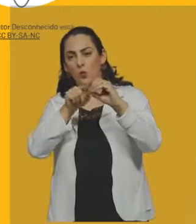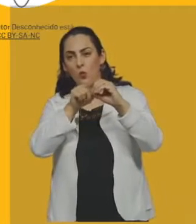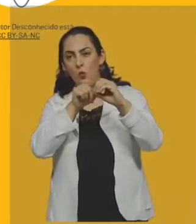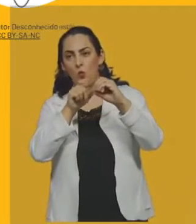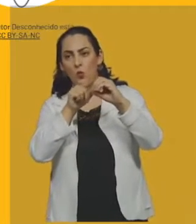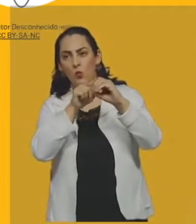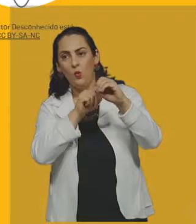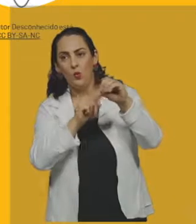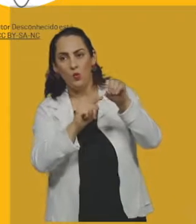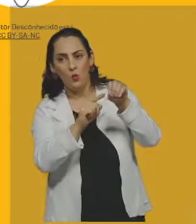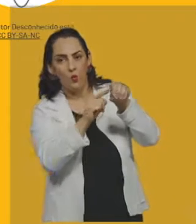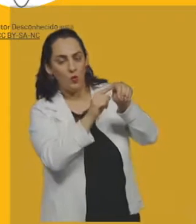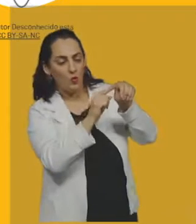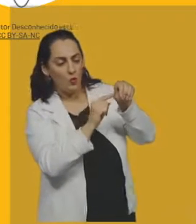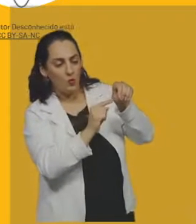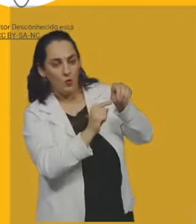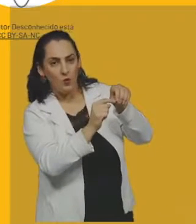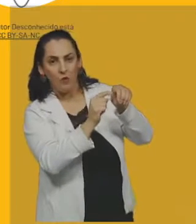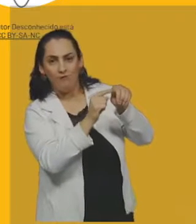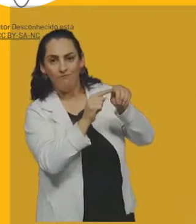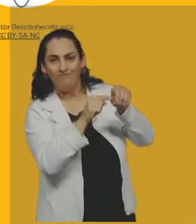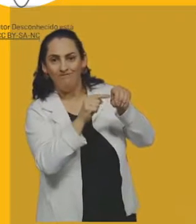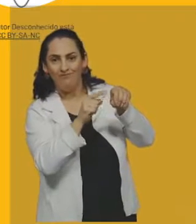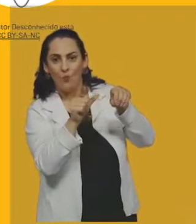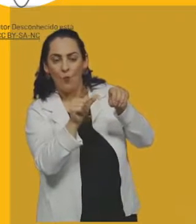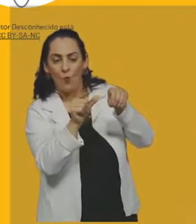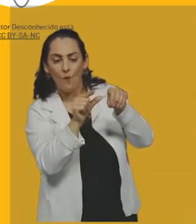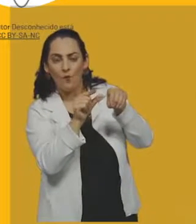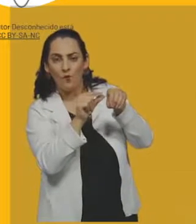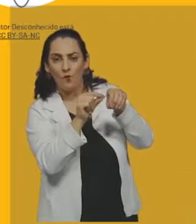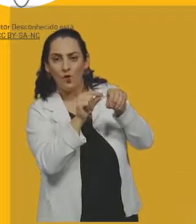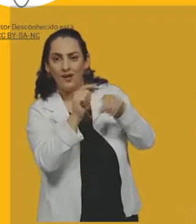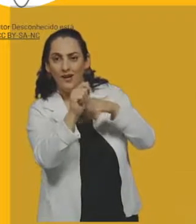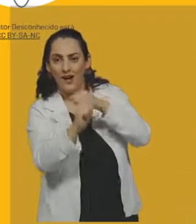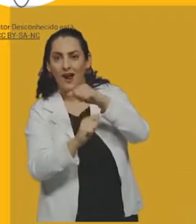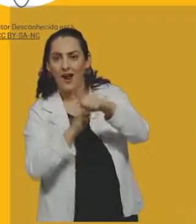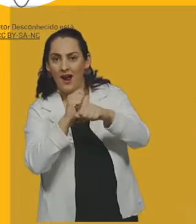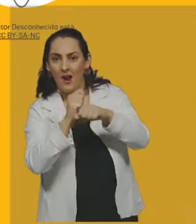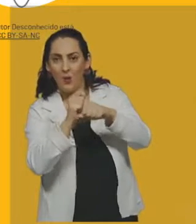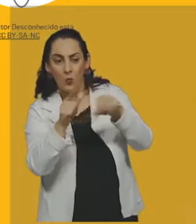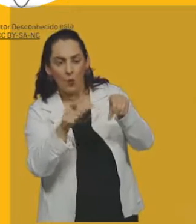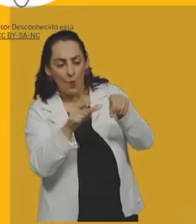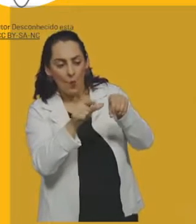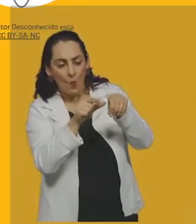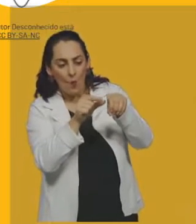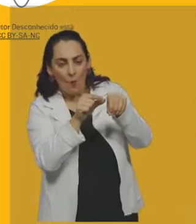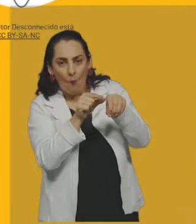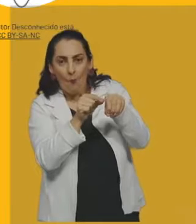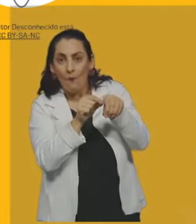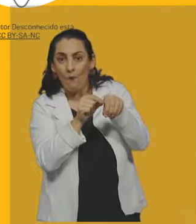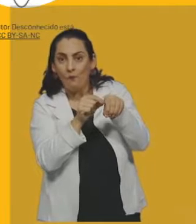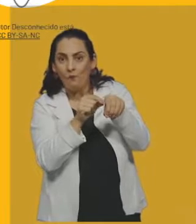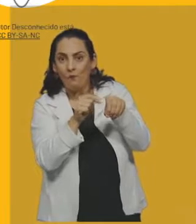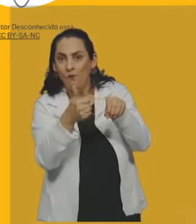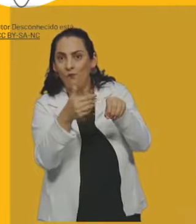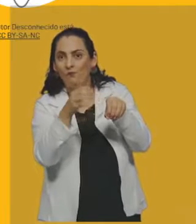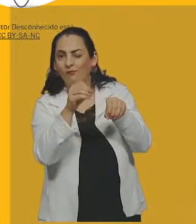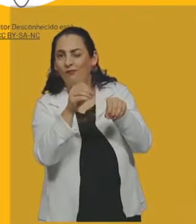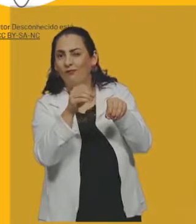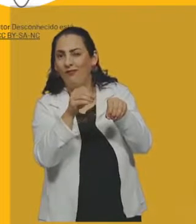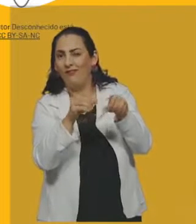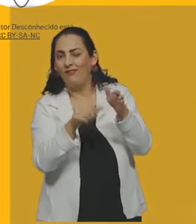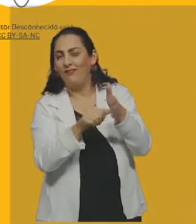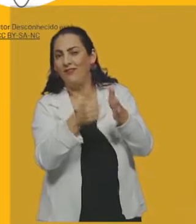do átomo. Nós costumamos fazer analogia, para vocês alunos terem uma ideia, é como se tivesse uma pulga